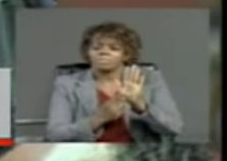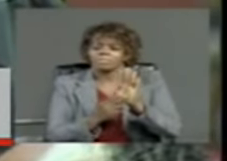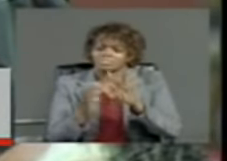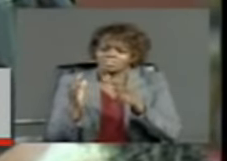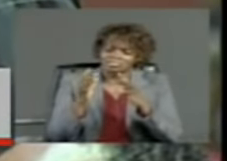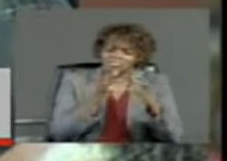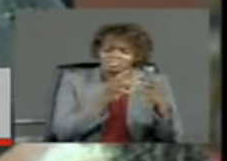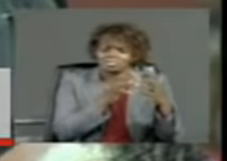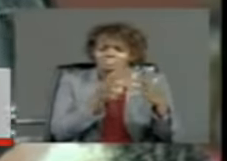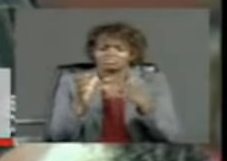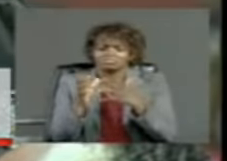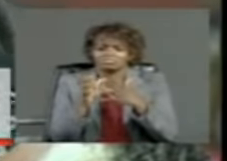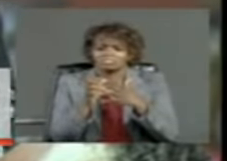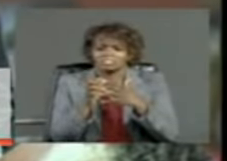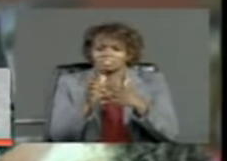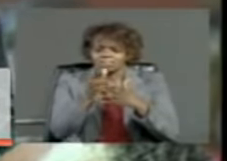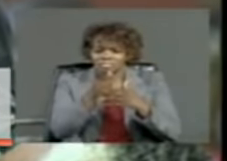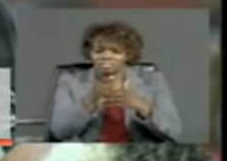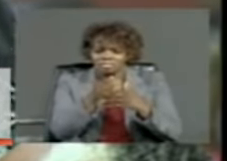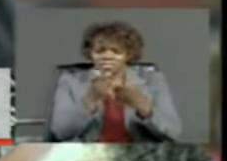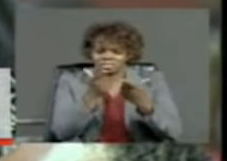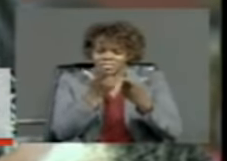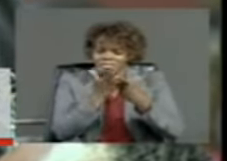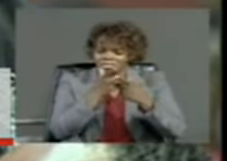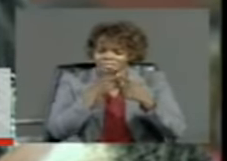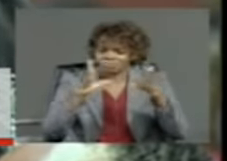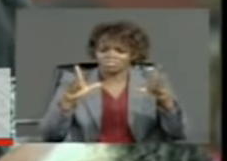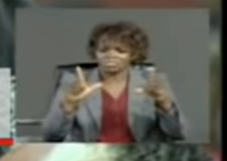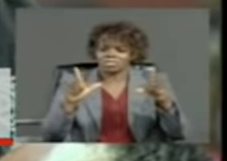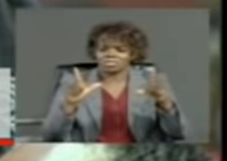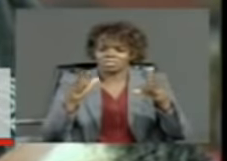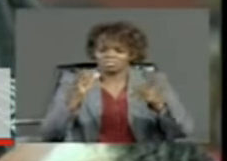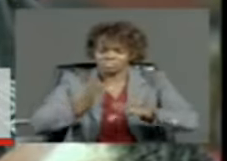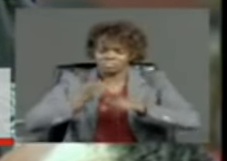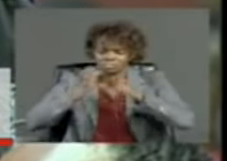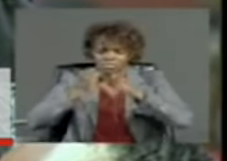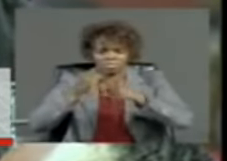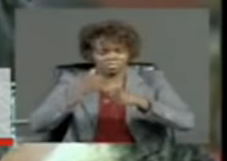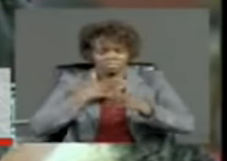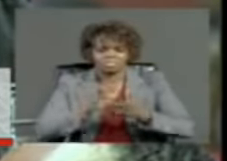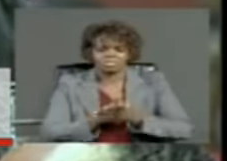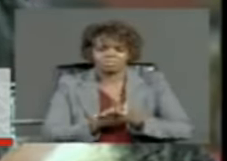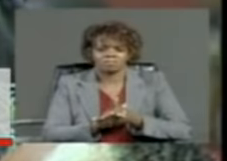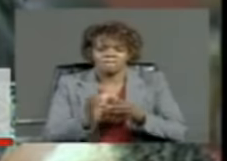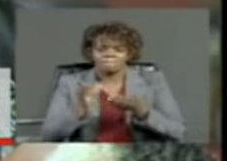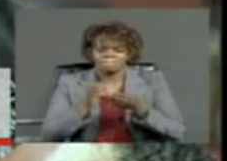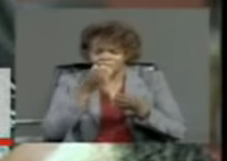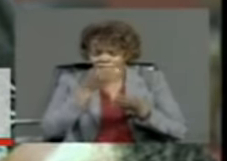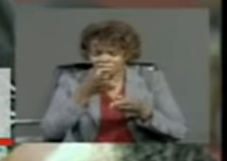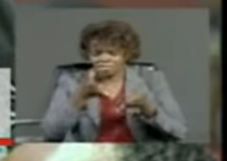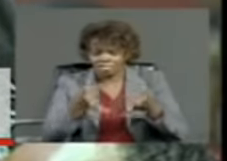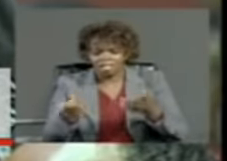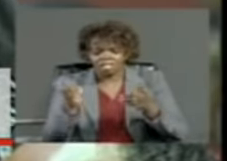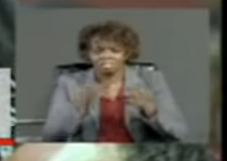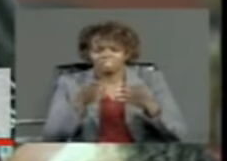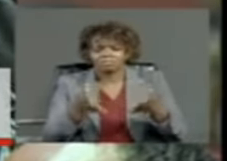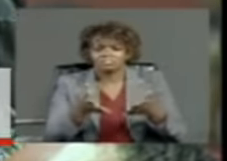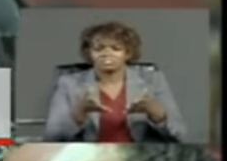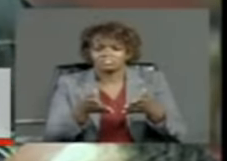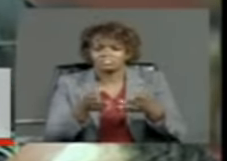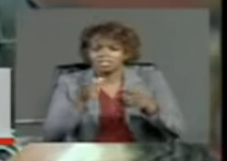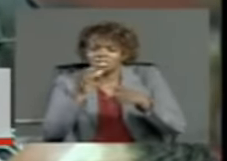estes organismos, esses partidos, continuam a chamar-se, por exemplo, de Movimento Popular para a Libertação de Angola.